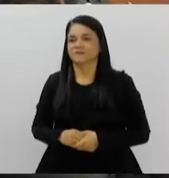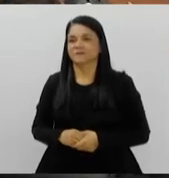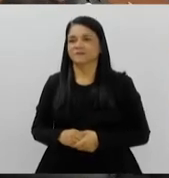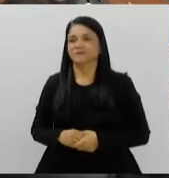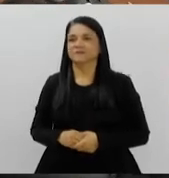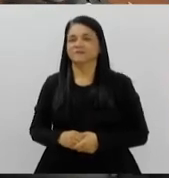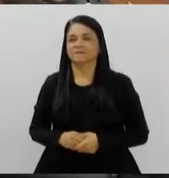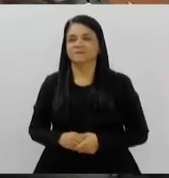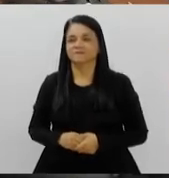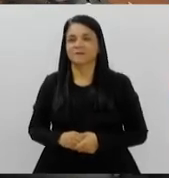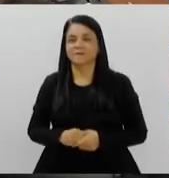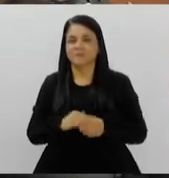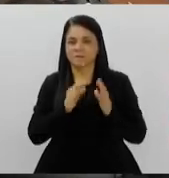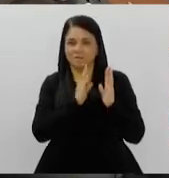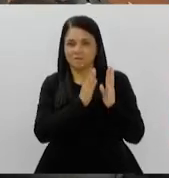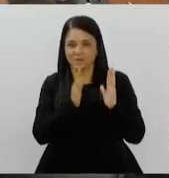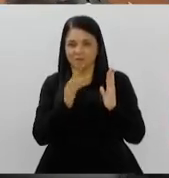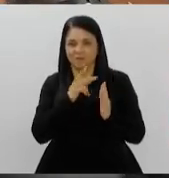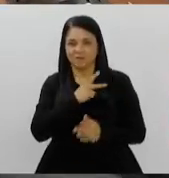Pela ótima, presidente.